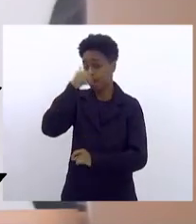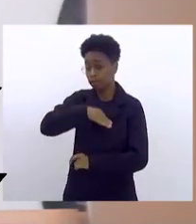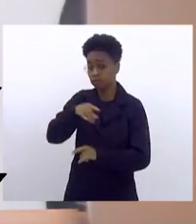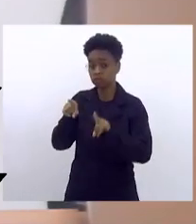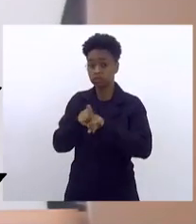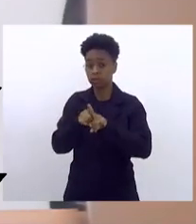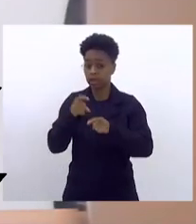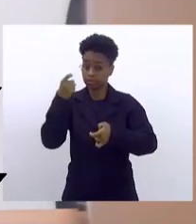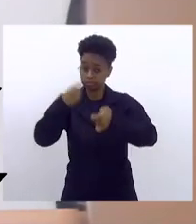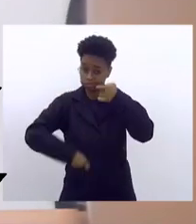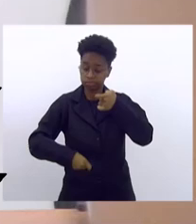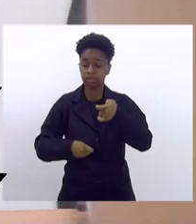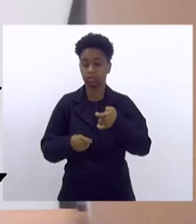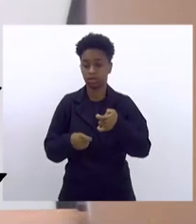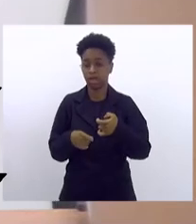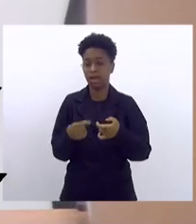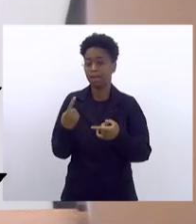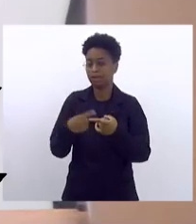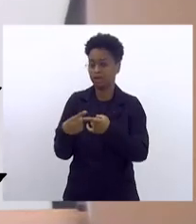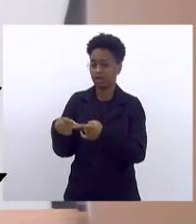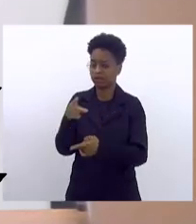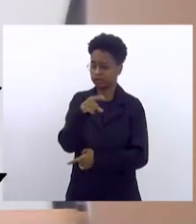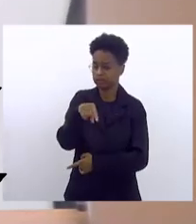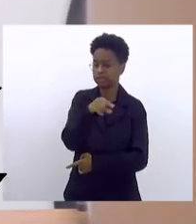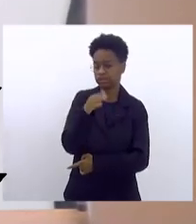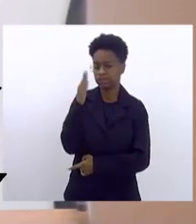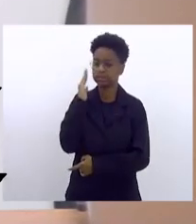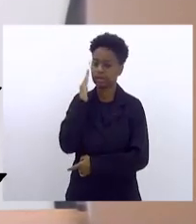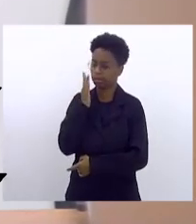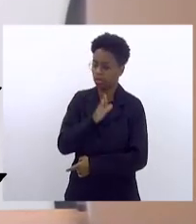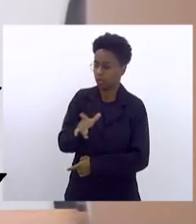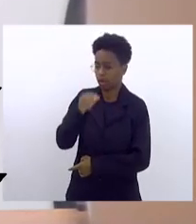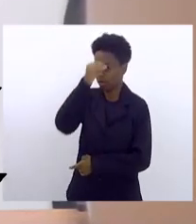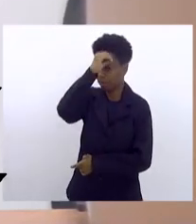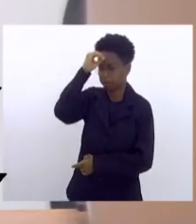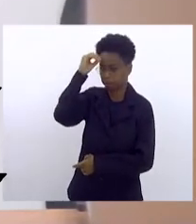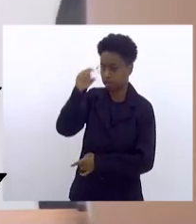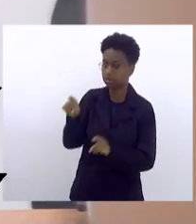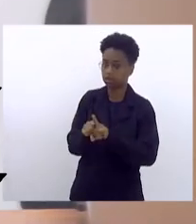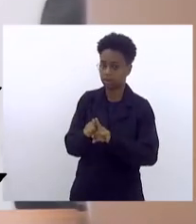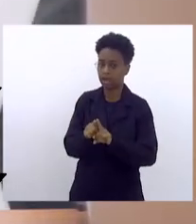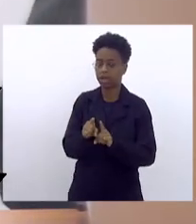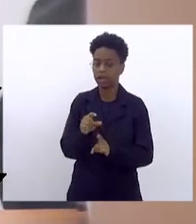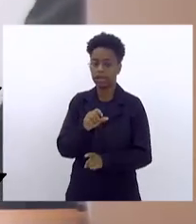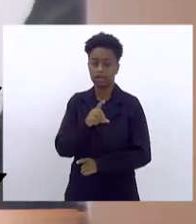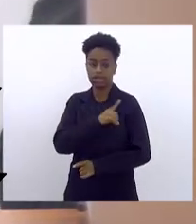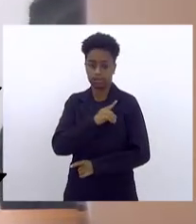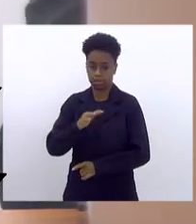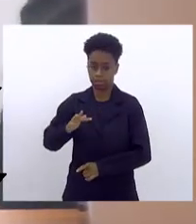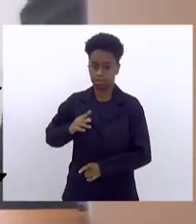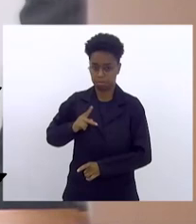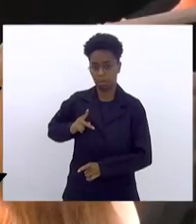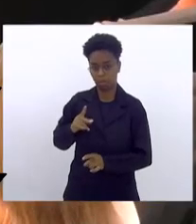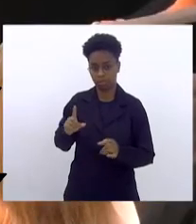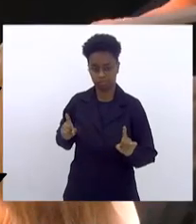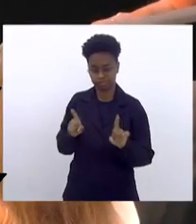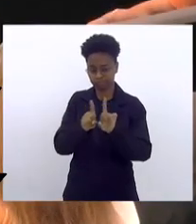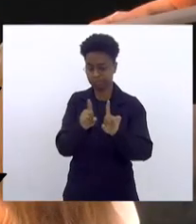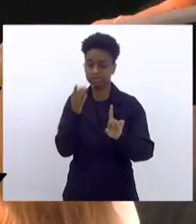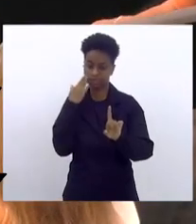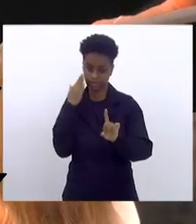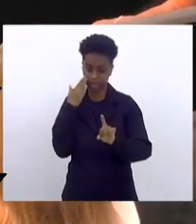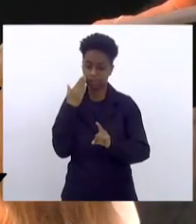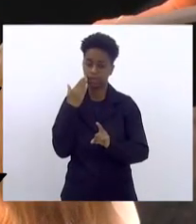sexual que não é de desconhecimento de ninguém e aqui está o defensor público ao meu lado que sabe disso o número de